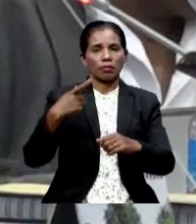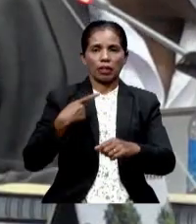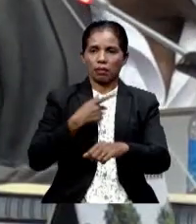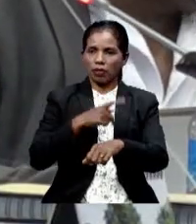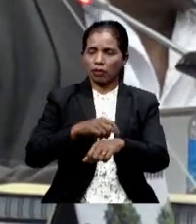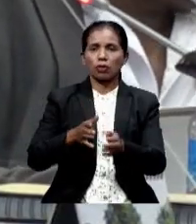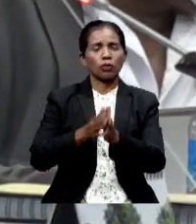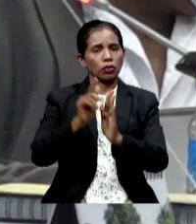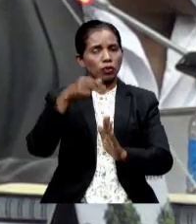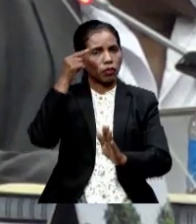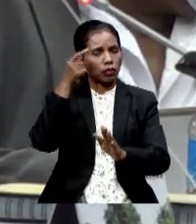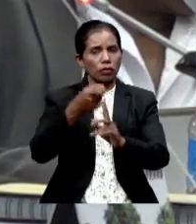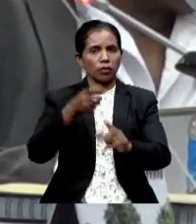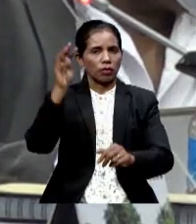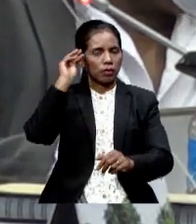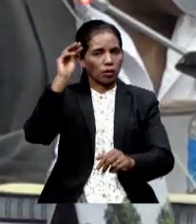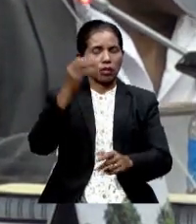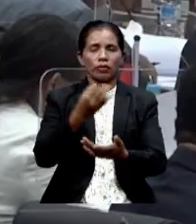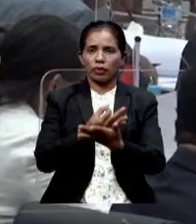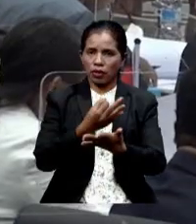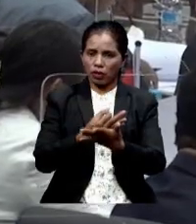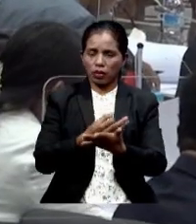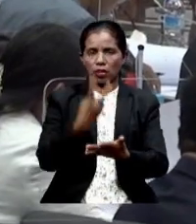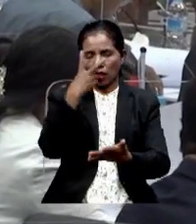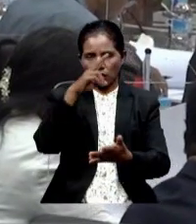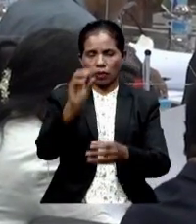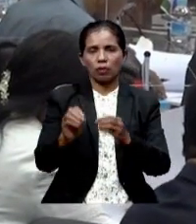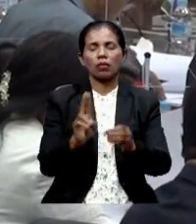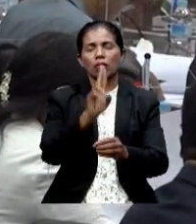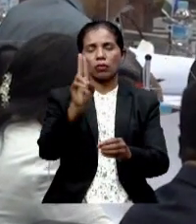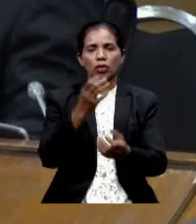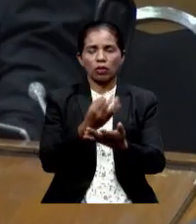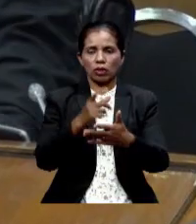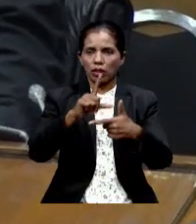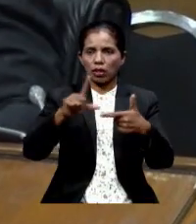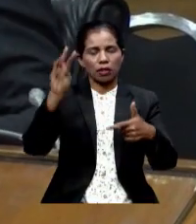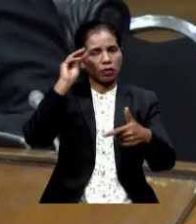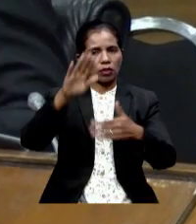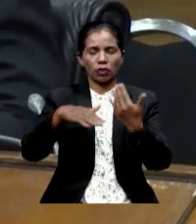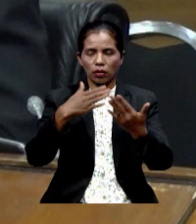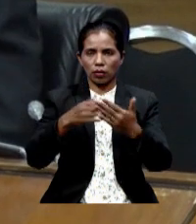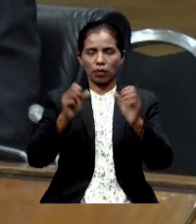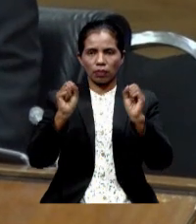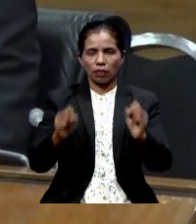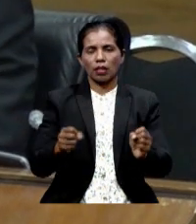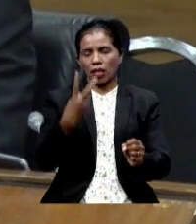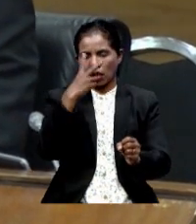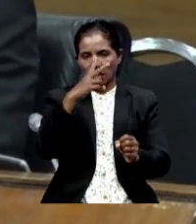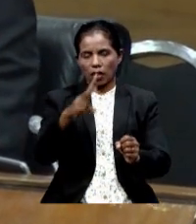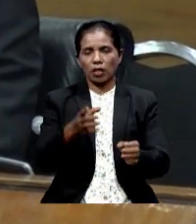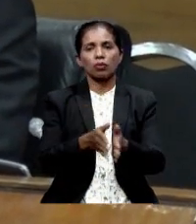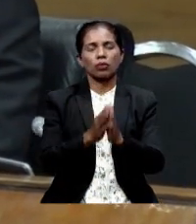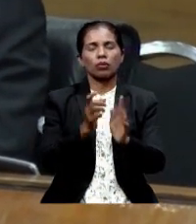Russo Governo li Russi Ministério Finanças, controla a execução cada linha ministerial no nebel resolve exigência